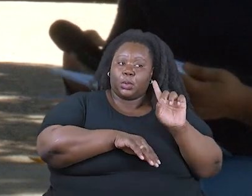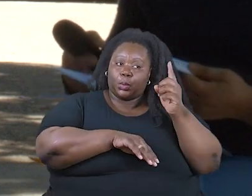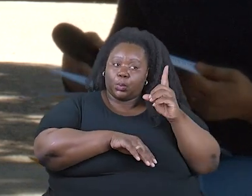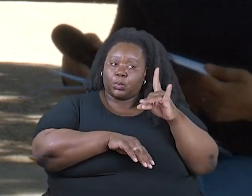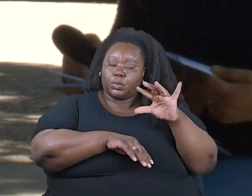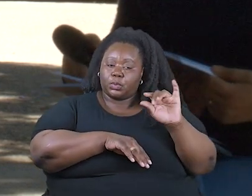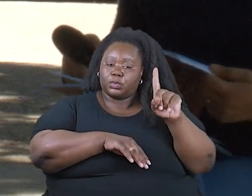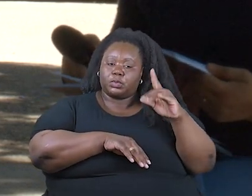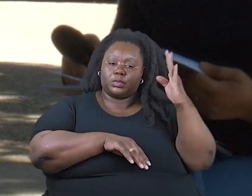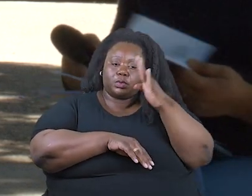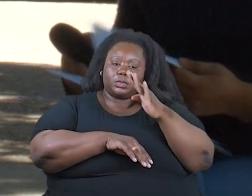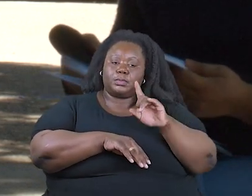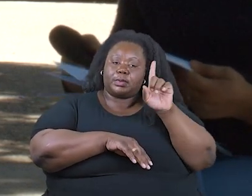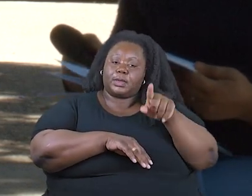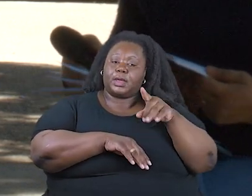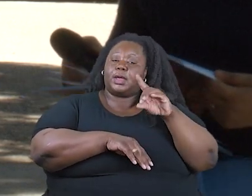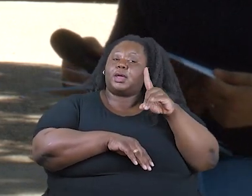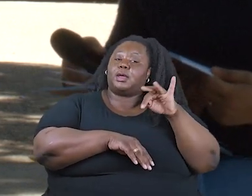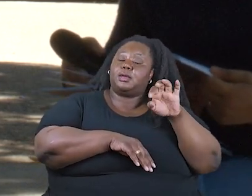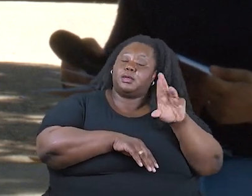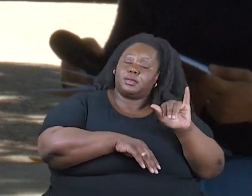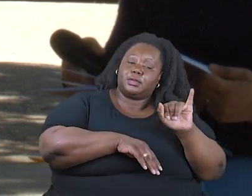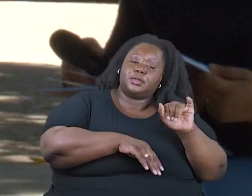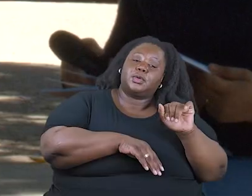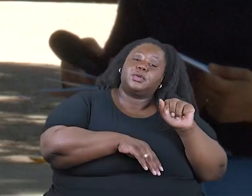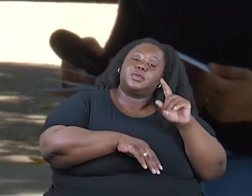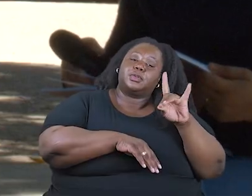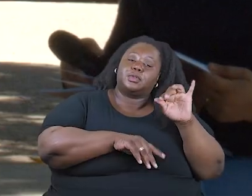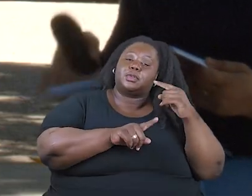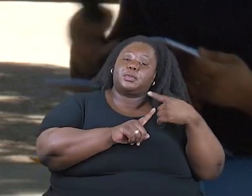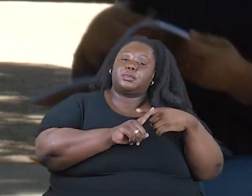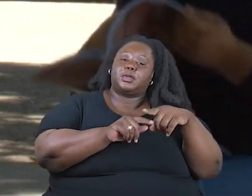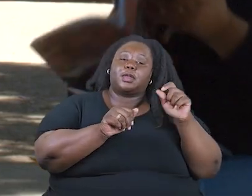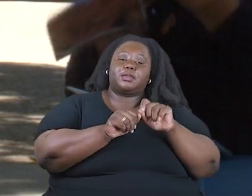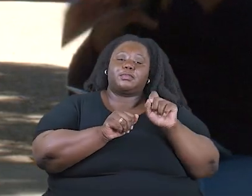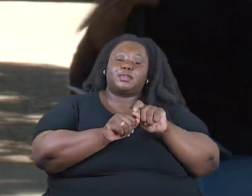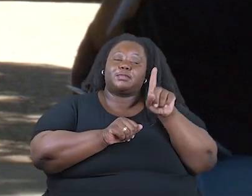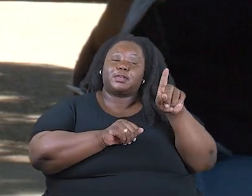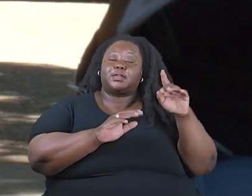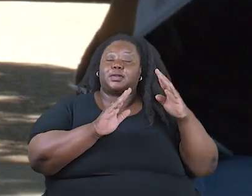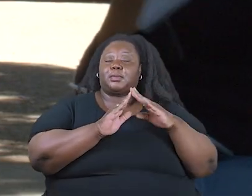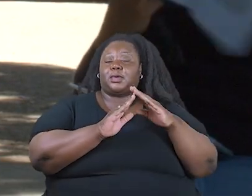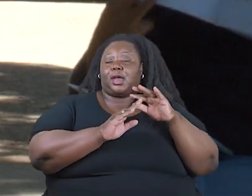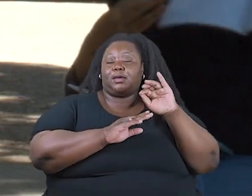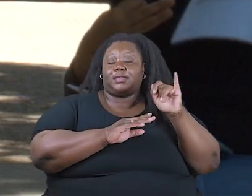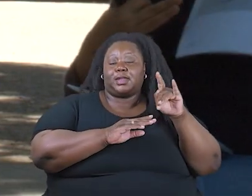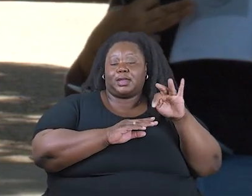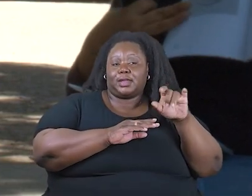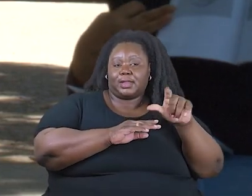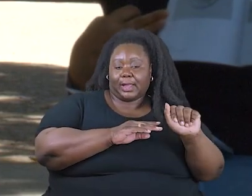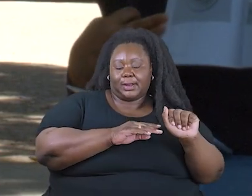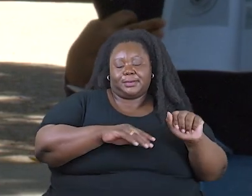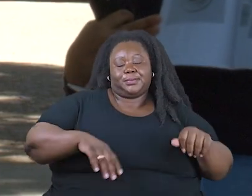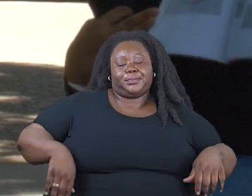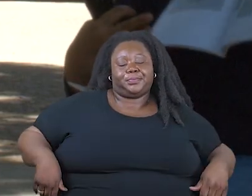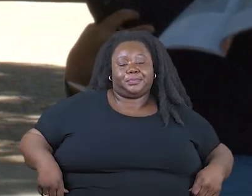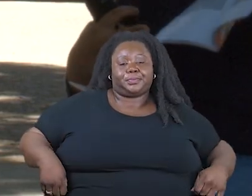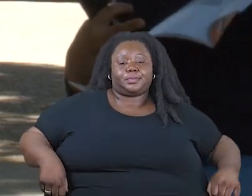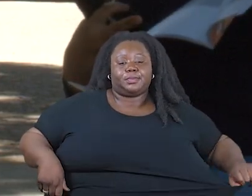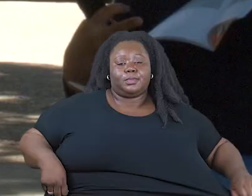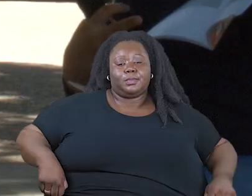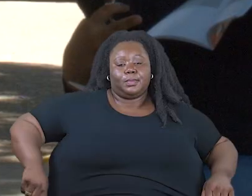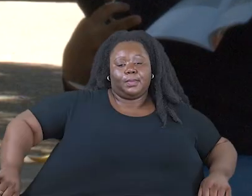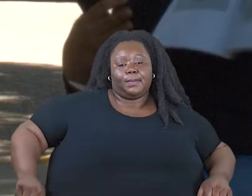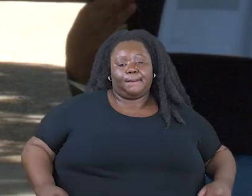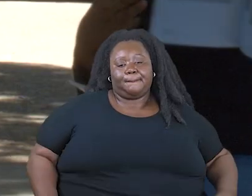de artista brasileiro que aparece é esse do Antônio Dias, porque foi feito quando ele morava na Itália, né? Então